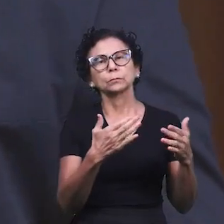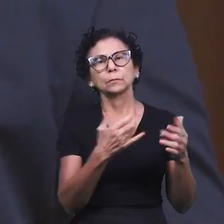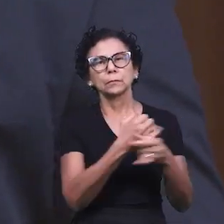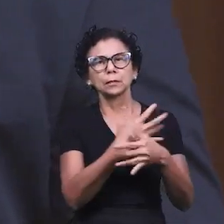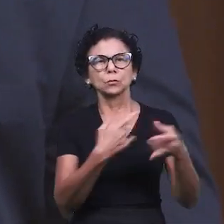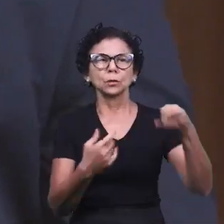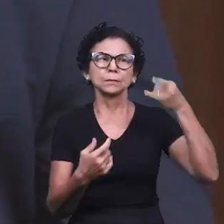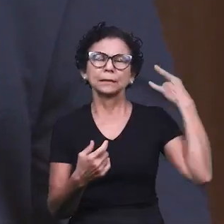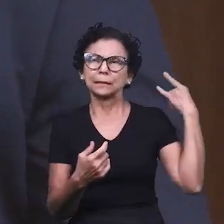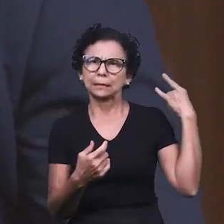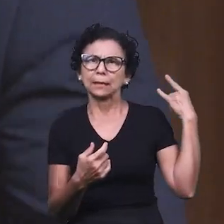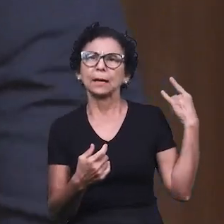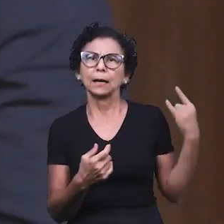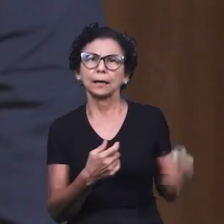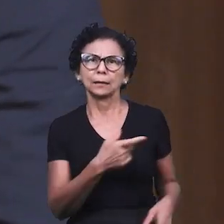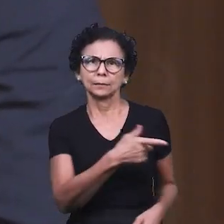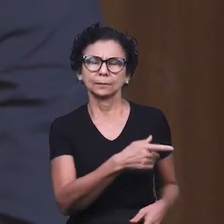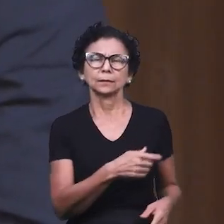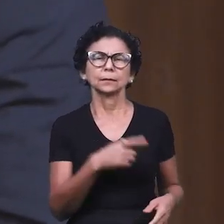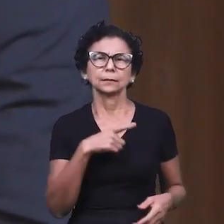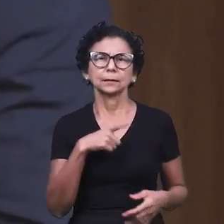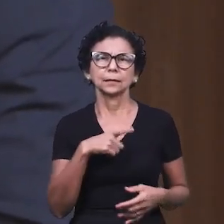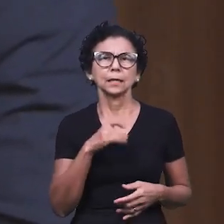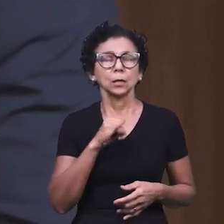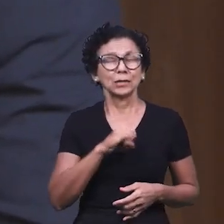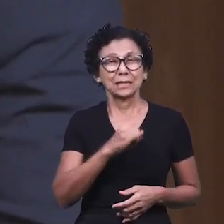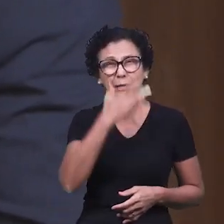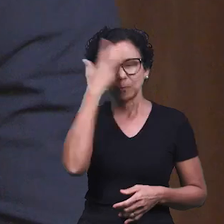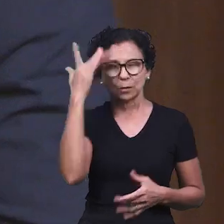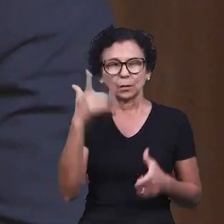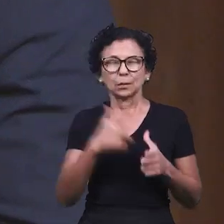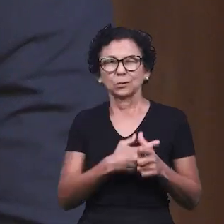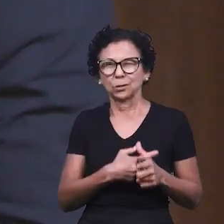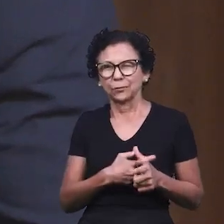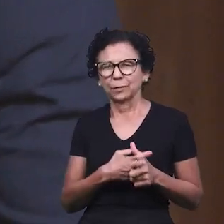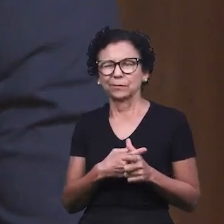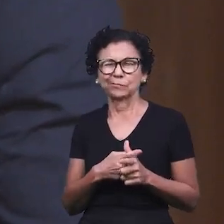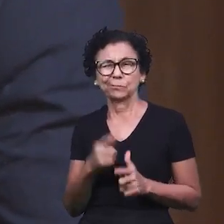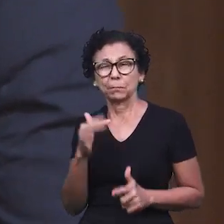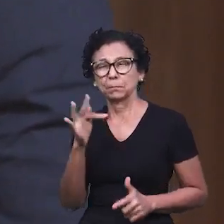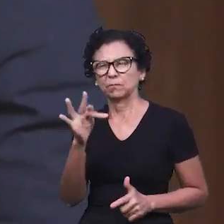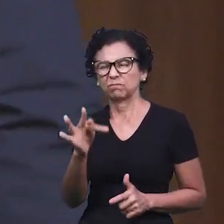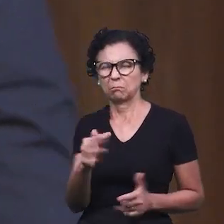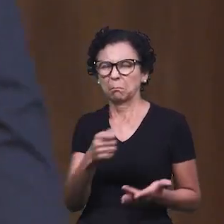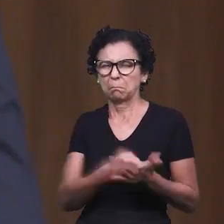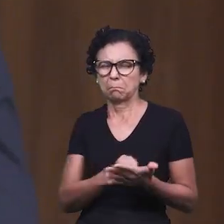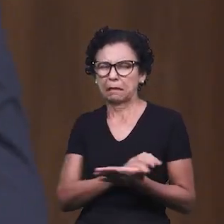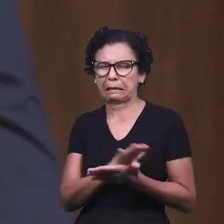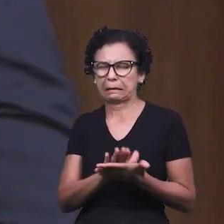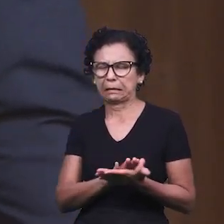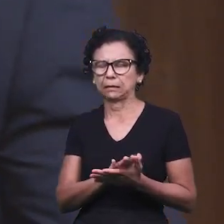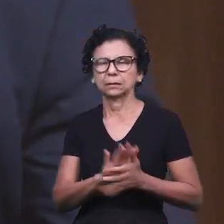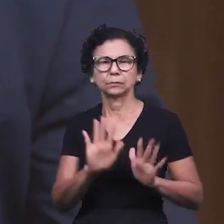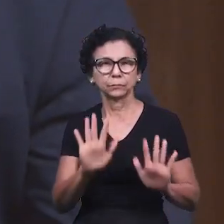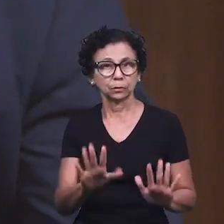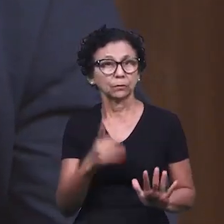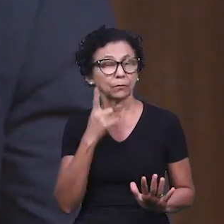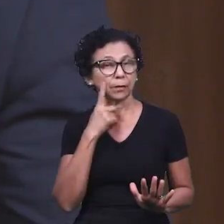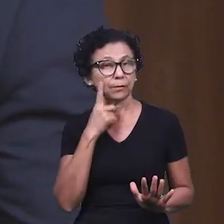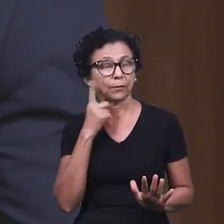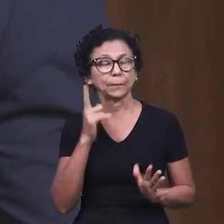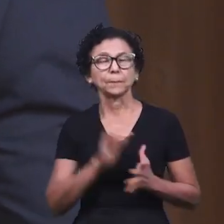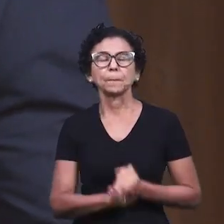pedido de renegociação, trazido e garantido pela lei do superendividamento, todos